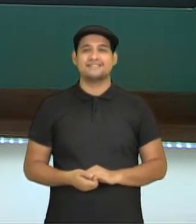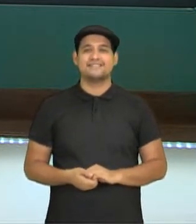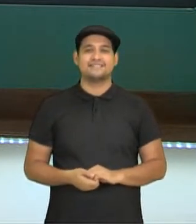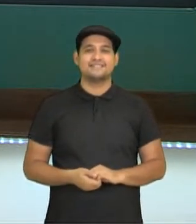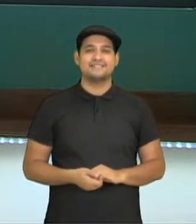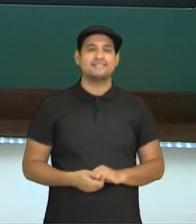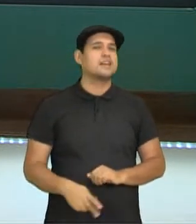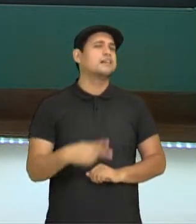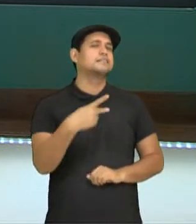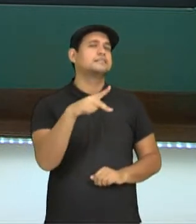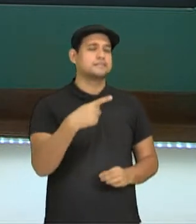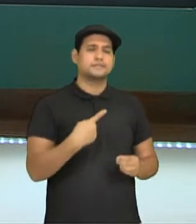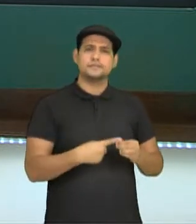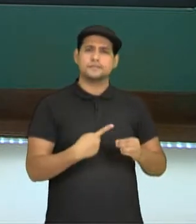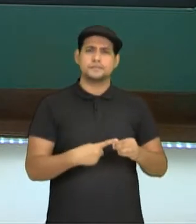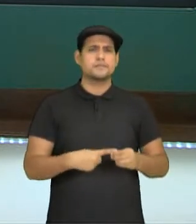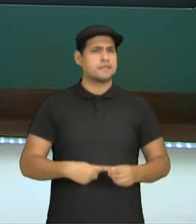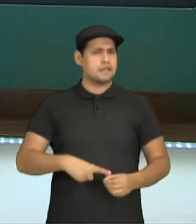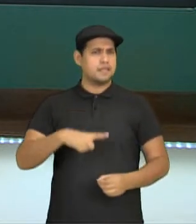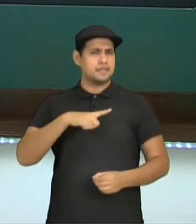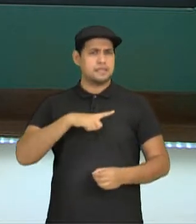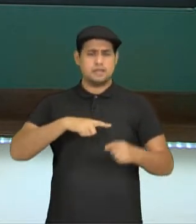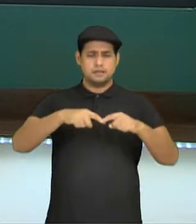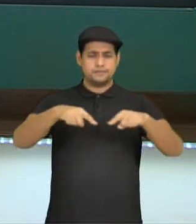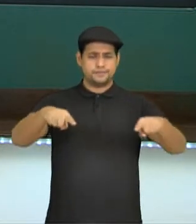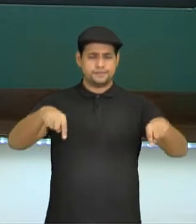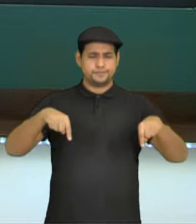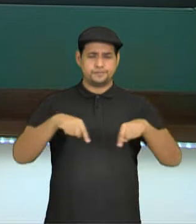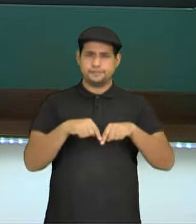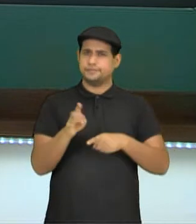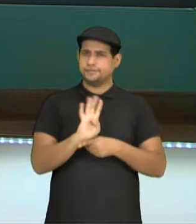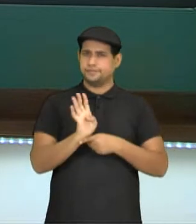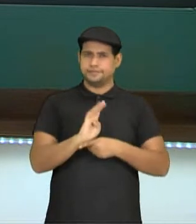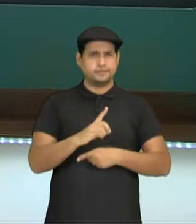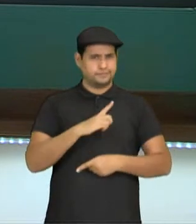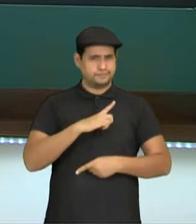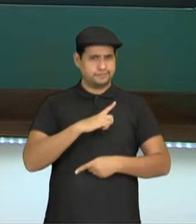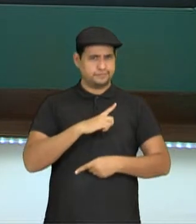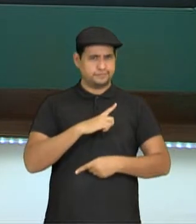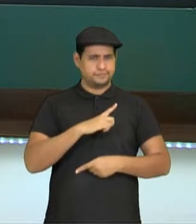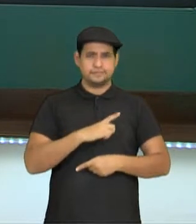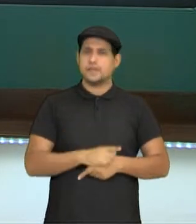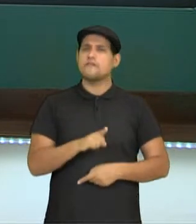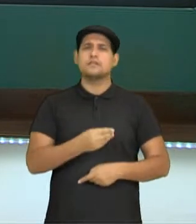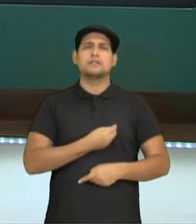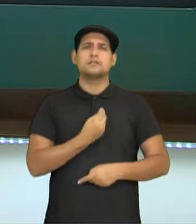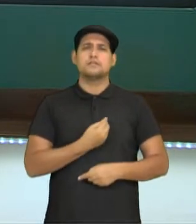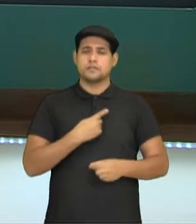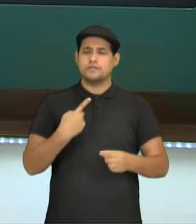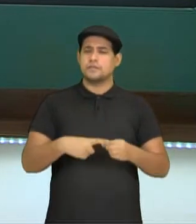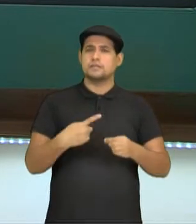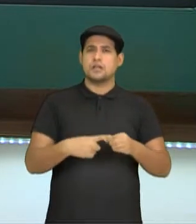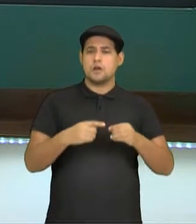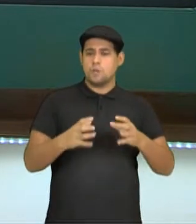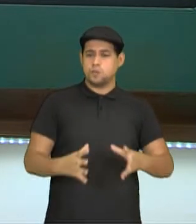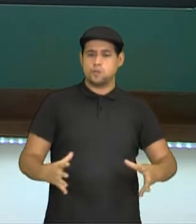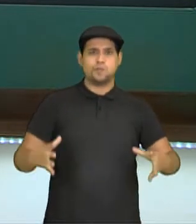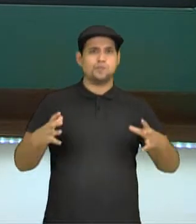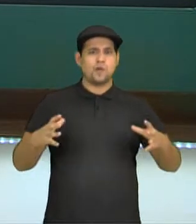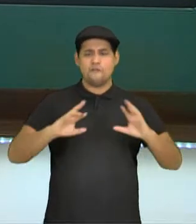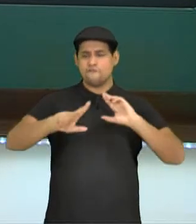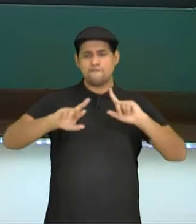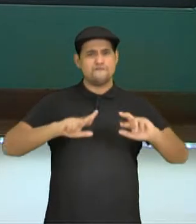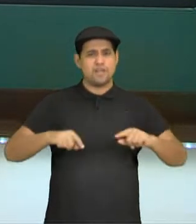sua cidade existem salas de cinema? Você mora numa cidade grande com várias salas